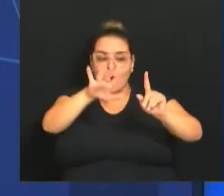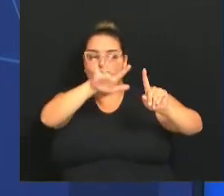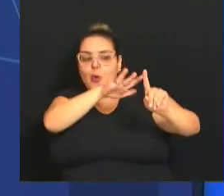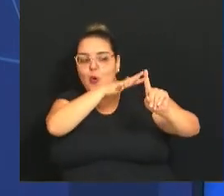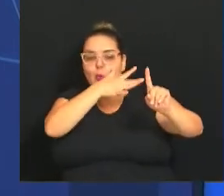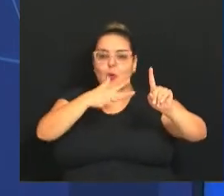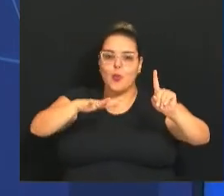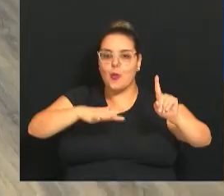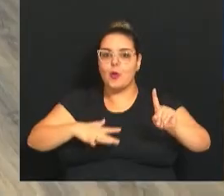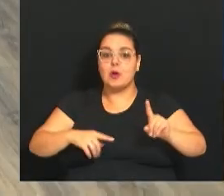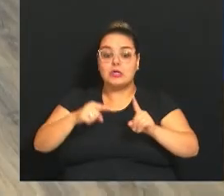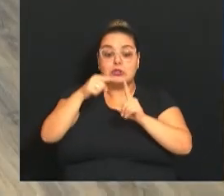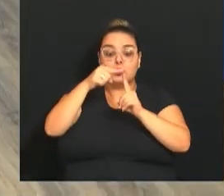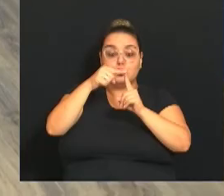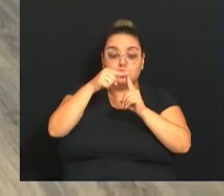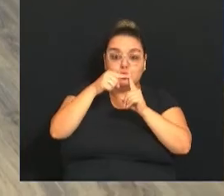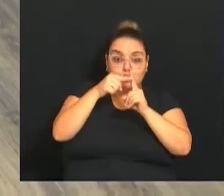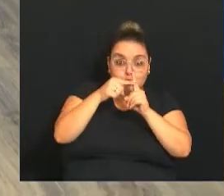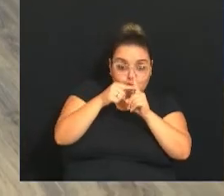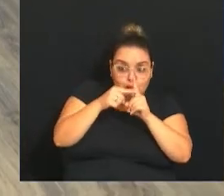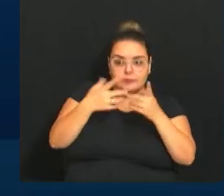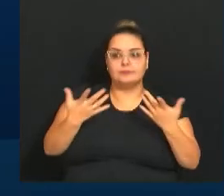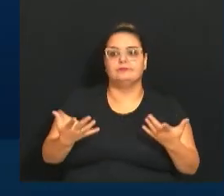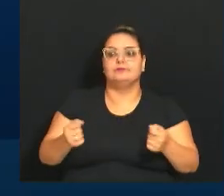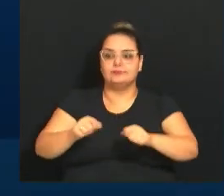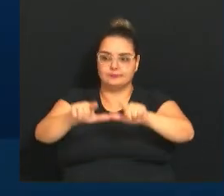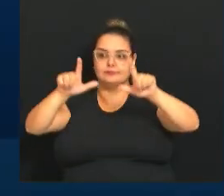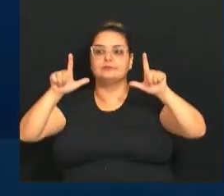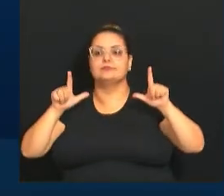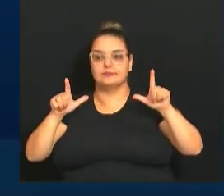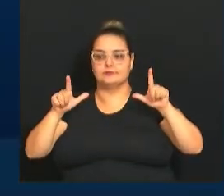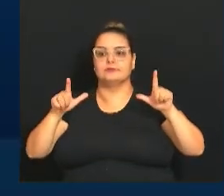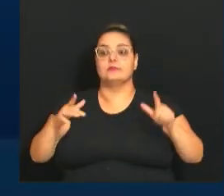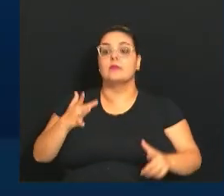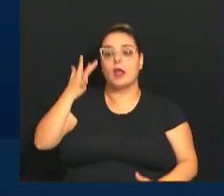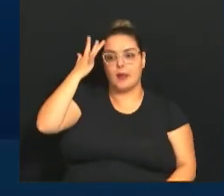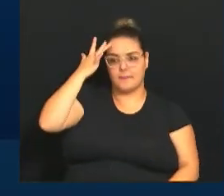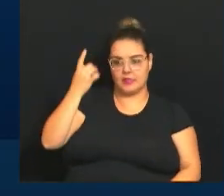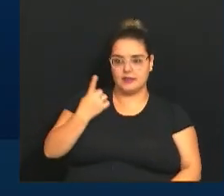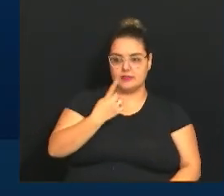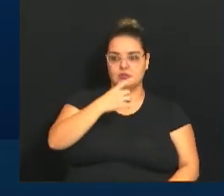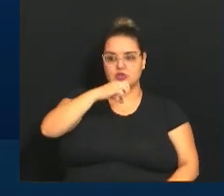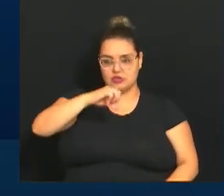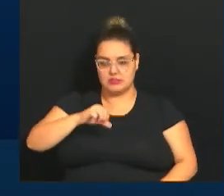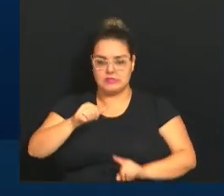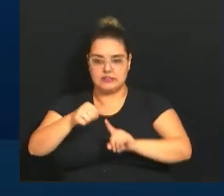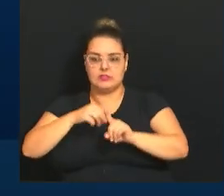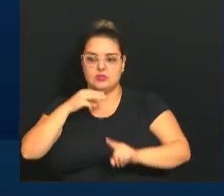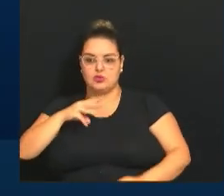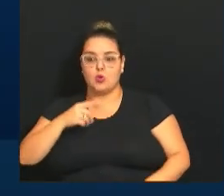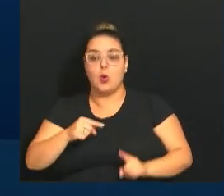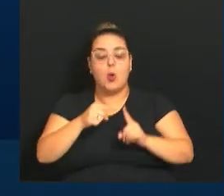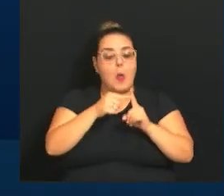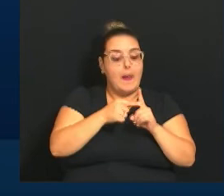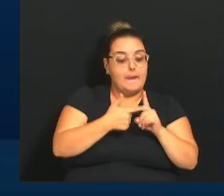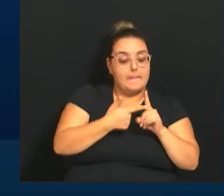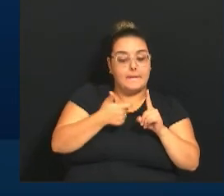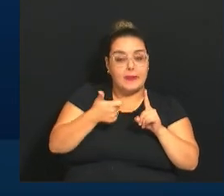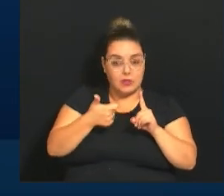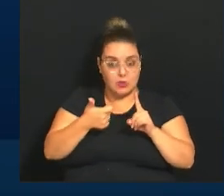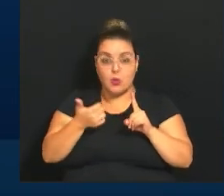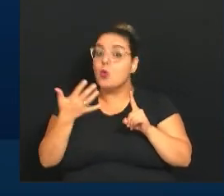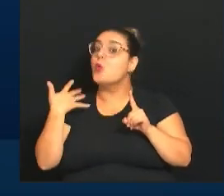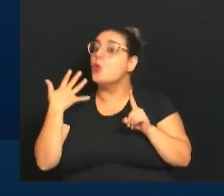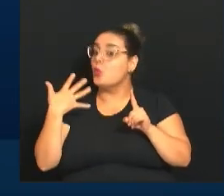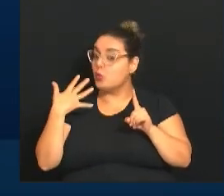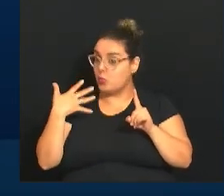queda na temperatura. Então, olha só, já temos aqui na minha tela, amanhã, sábado, mínima de 21 graus, ainda calorão, então